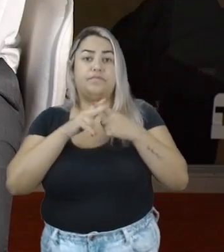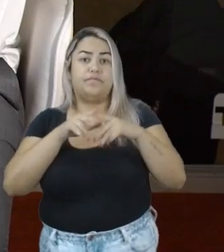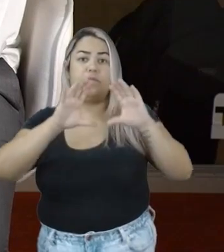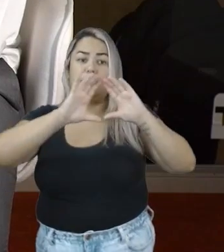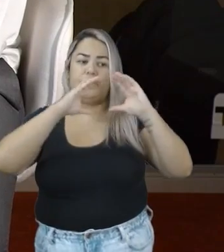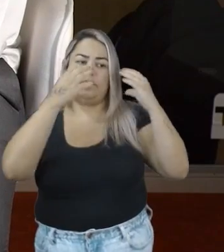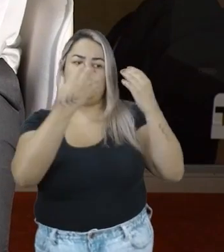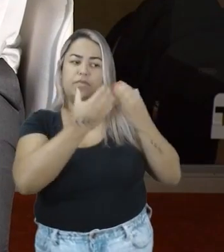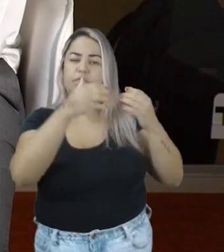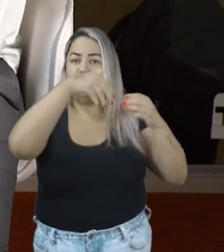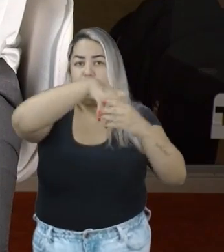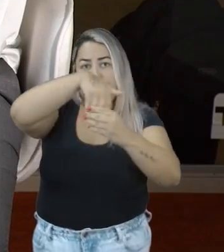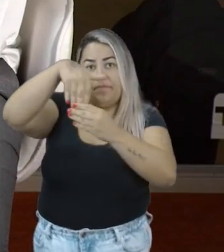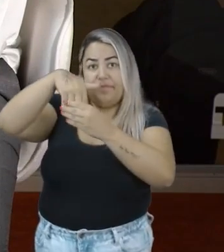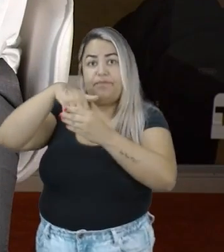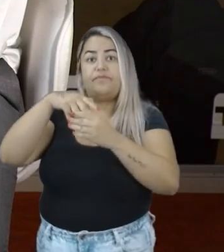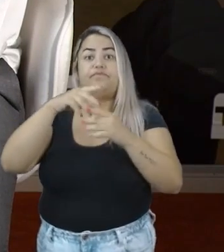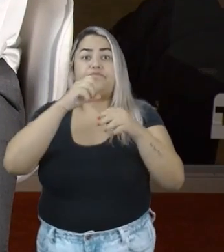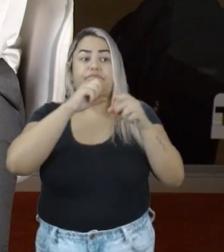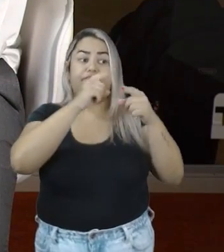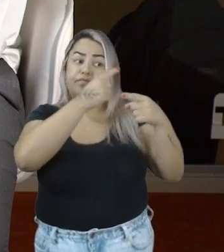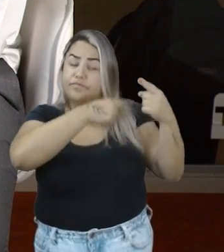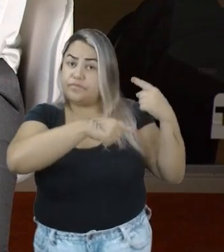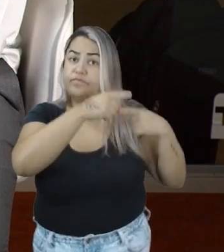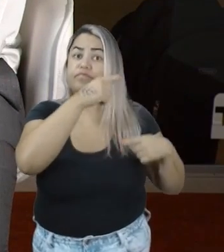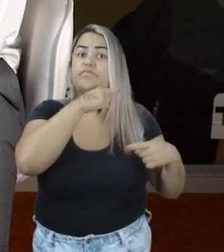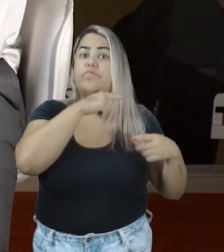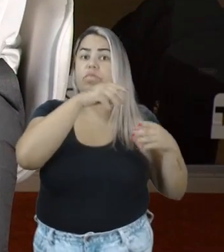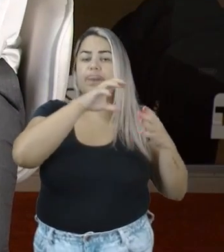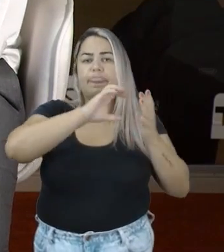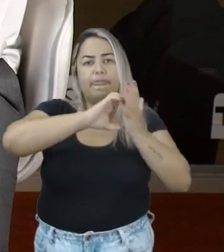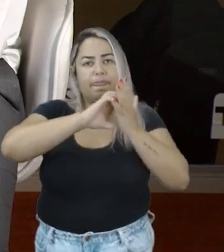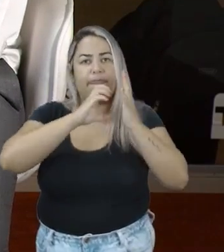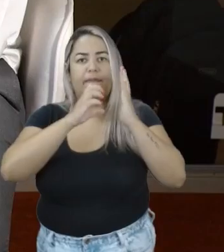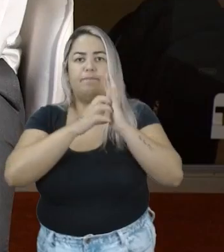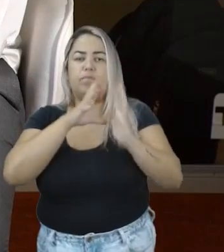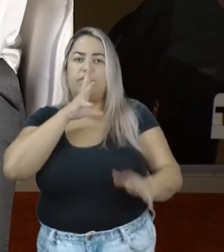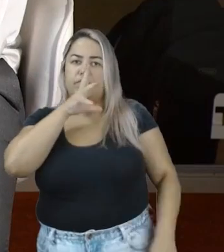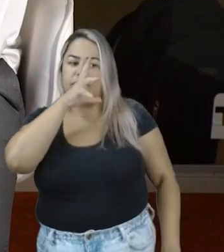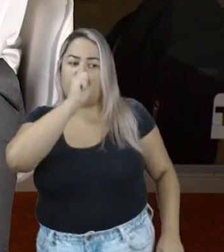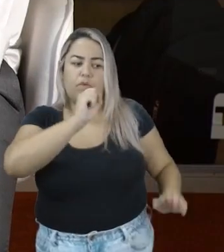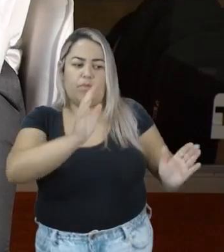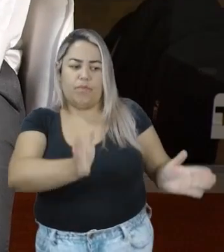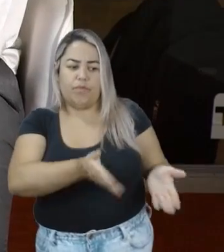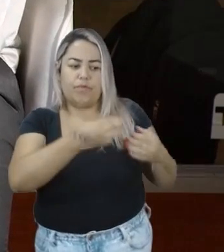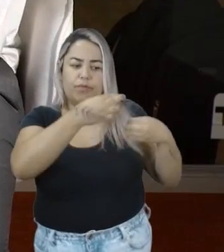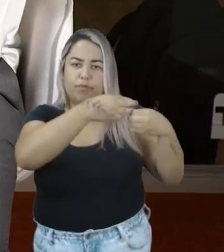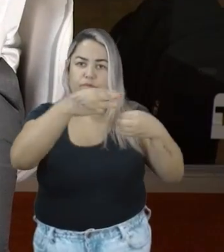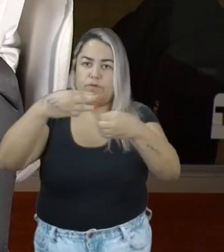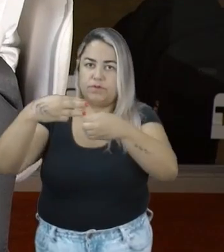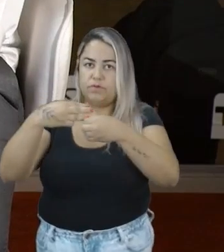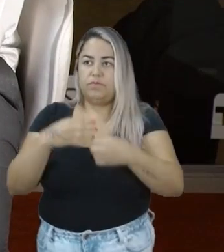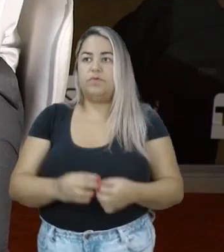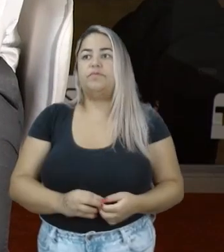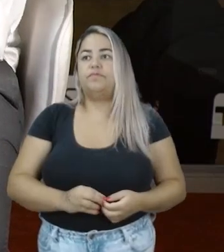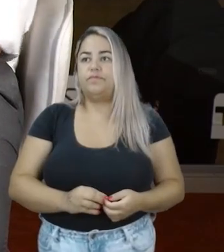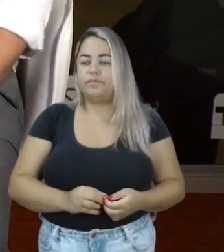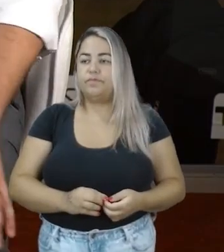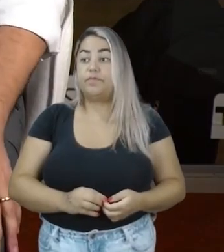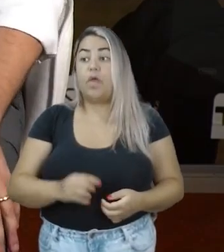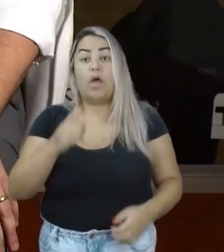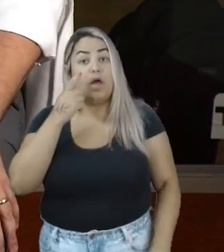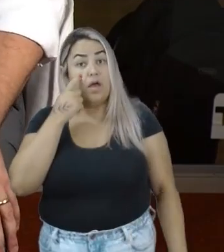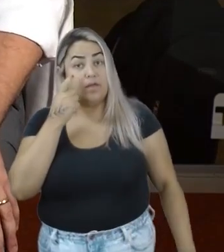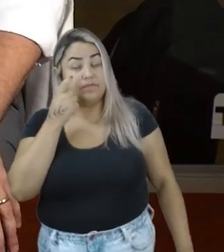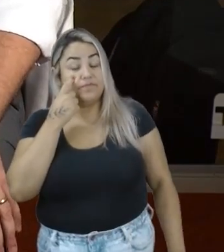Conferência Eleitoral para construir essas candidaturas e fortalecer também o partido nos municípios. Olha, Amanda, o